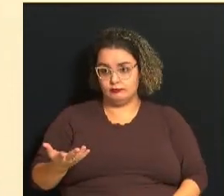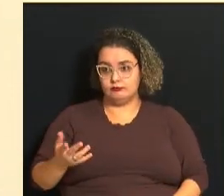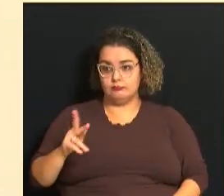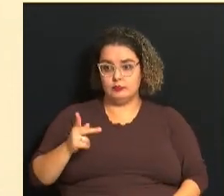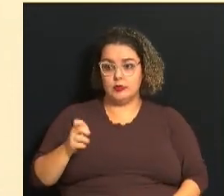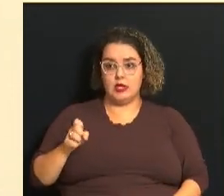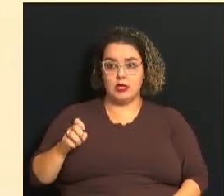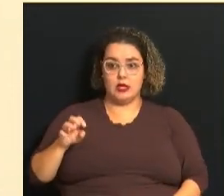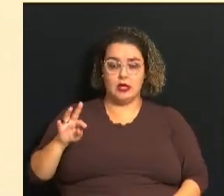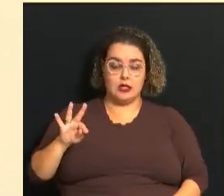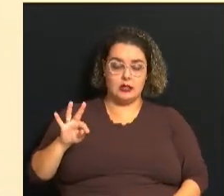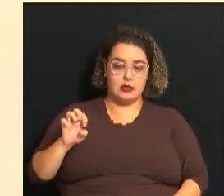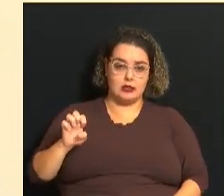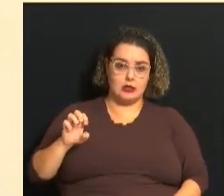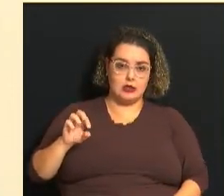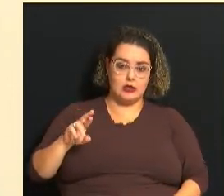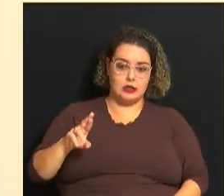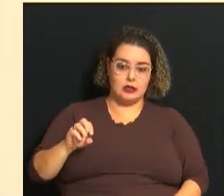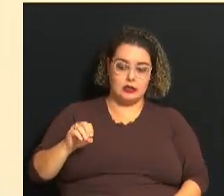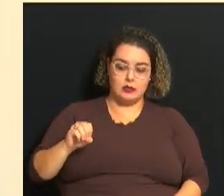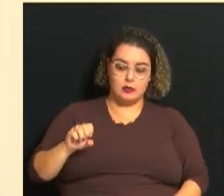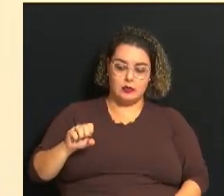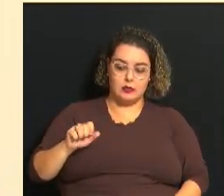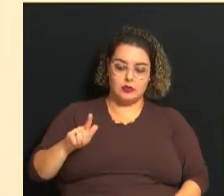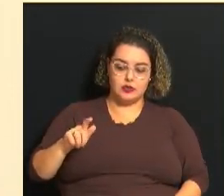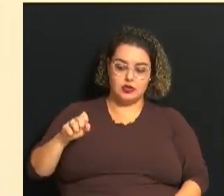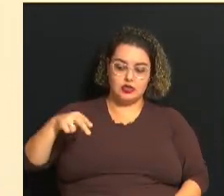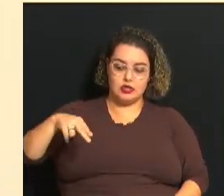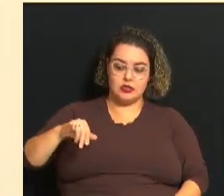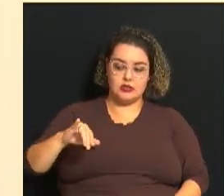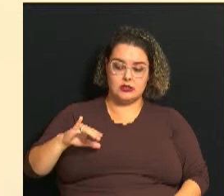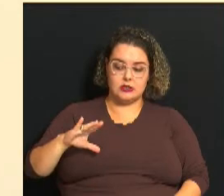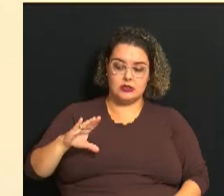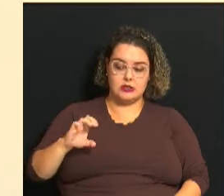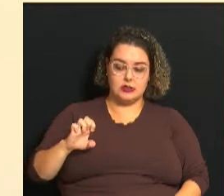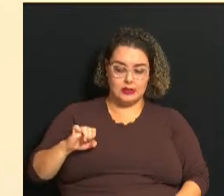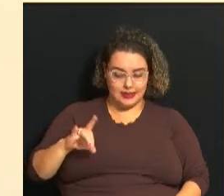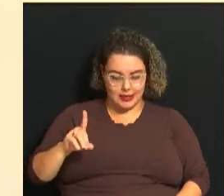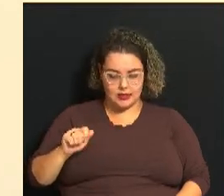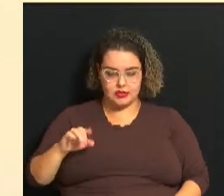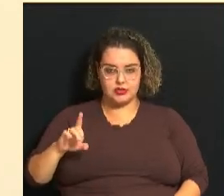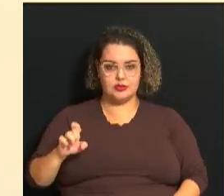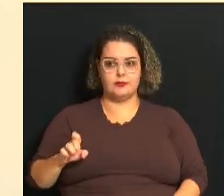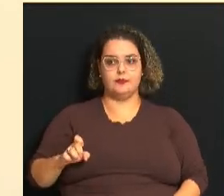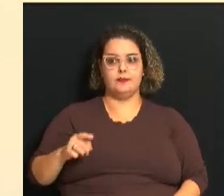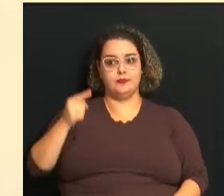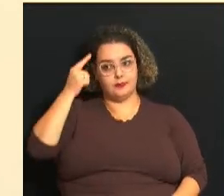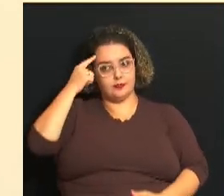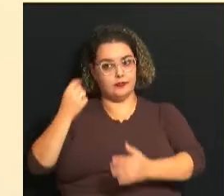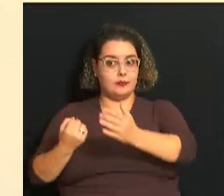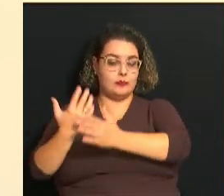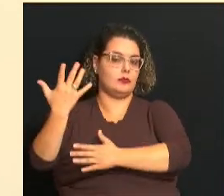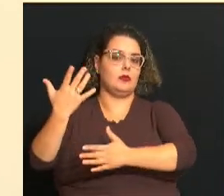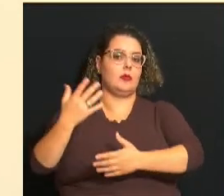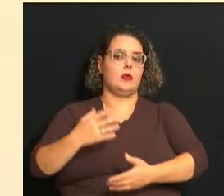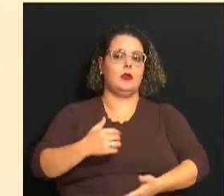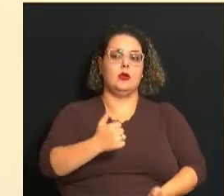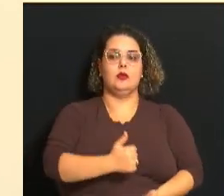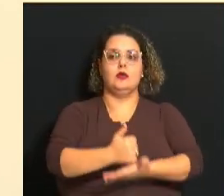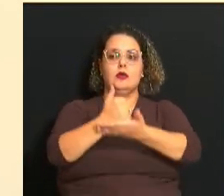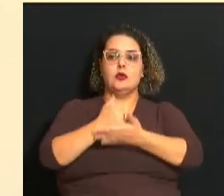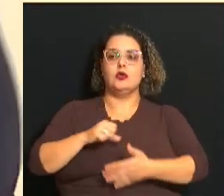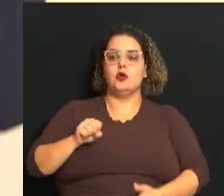idade dos trabalhadores modo geral e aí a intolerância do chefe fez com que a criatividade absurda dele criasse um troféu